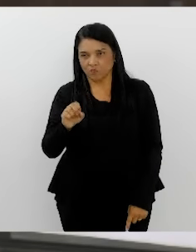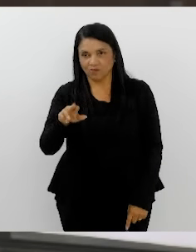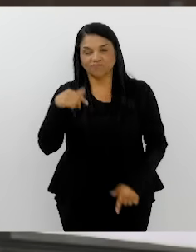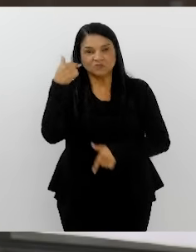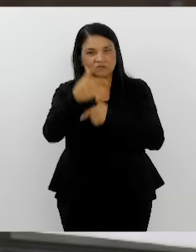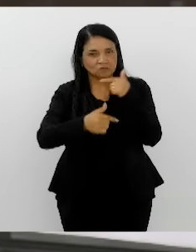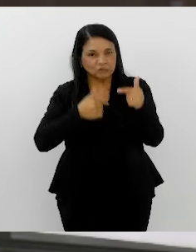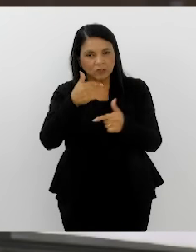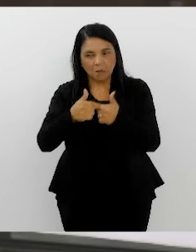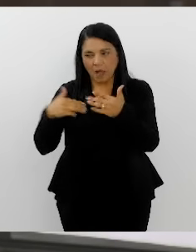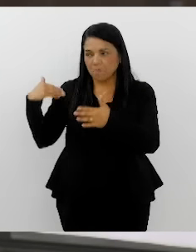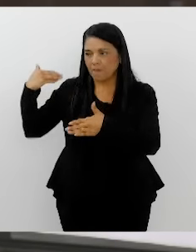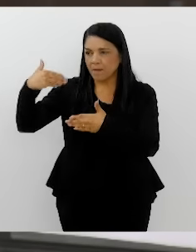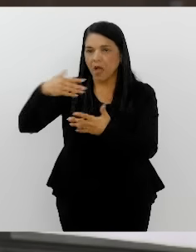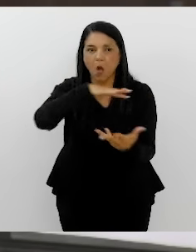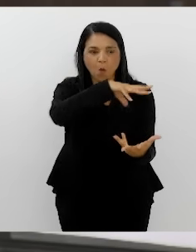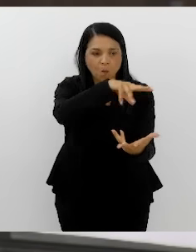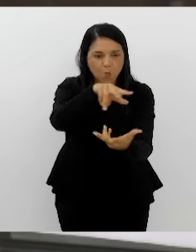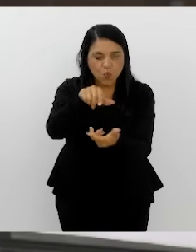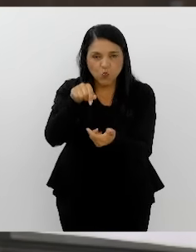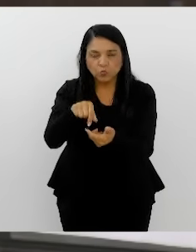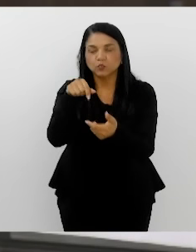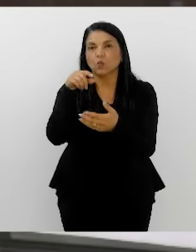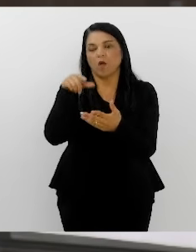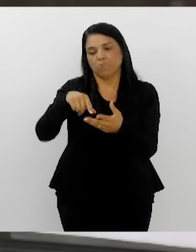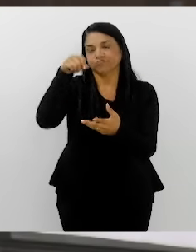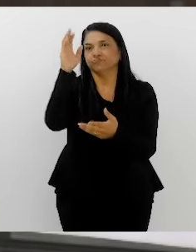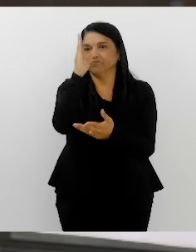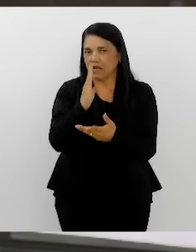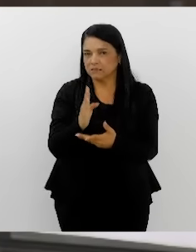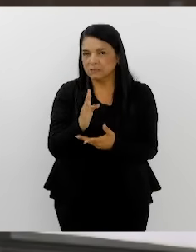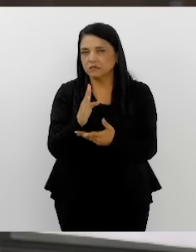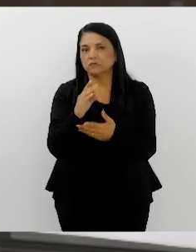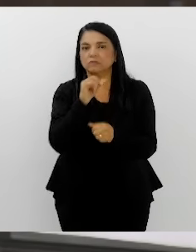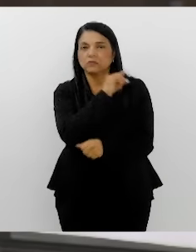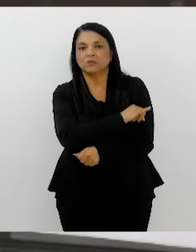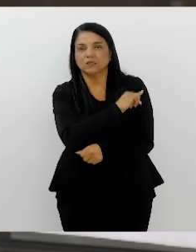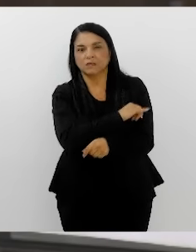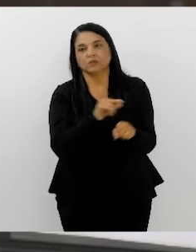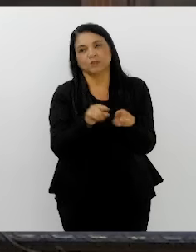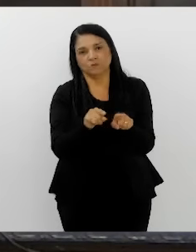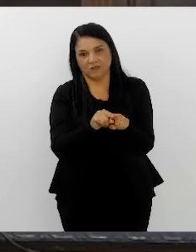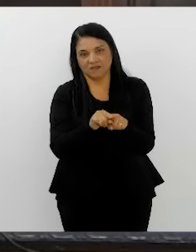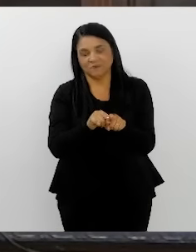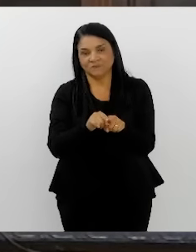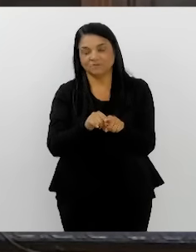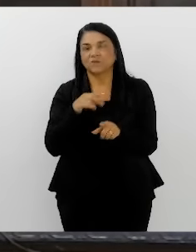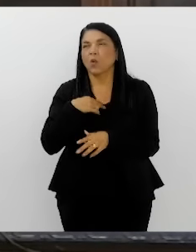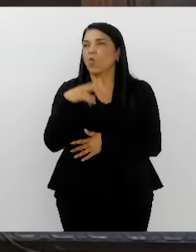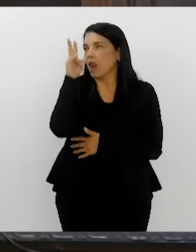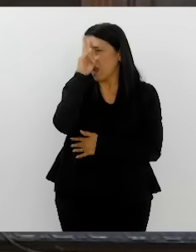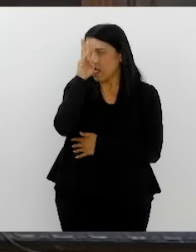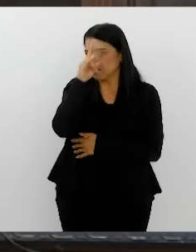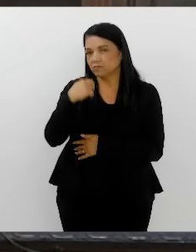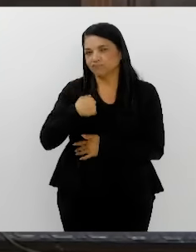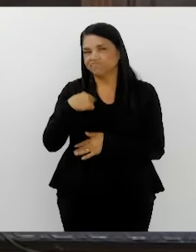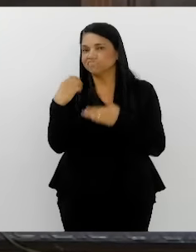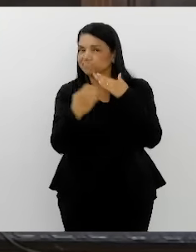ao mundo, ele fez um trabalho ao Brasil, ele fez um trabalho ao Rio de Janeiro também. Eu me lembro, um